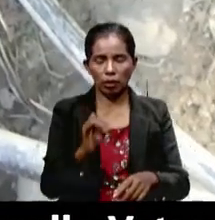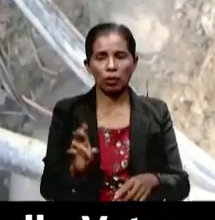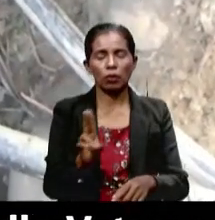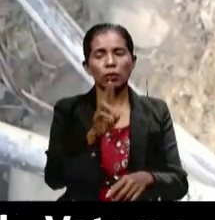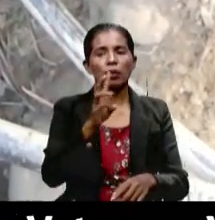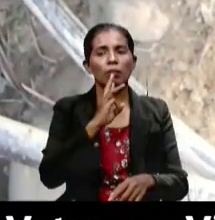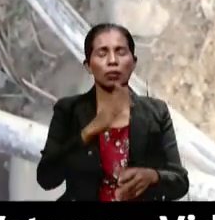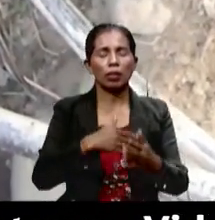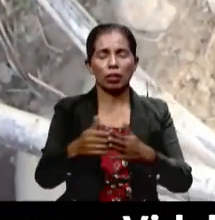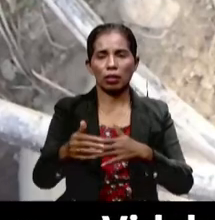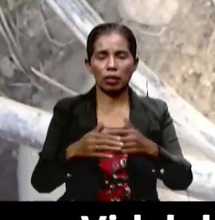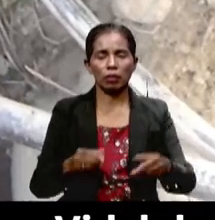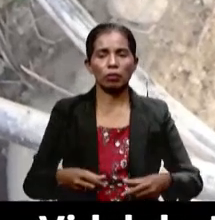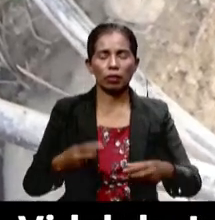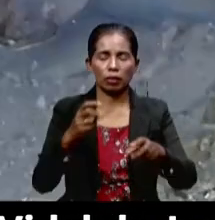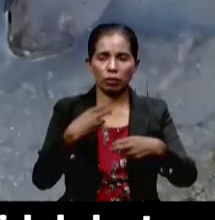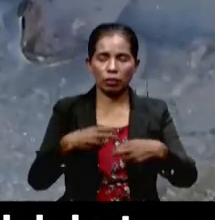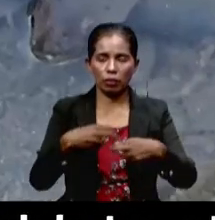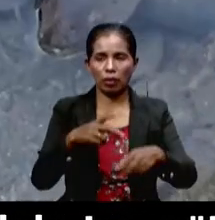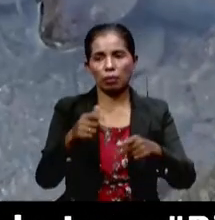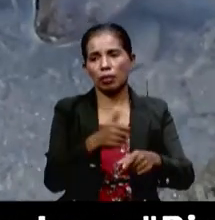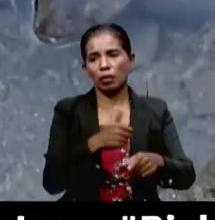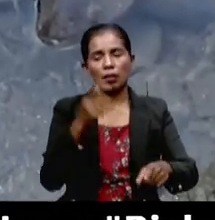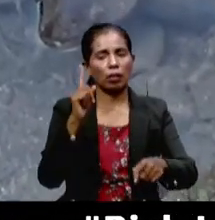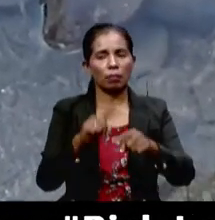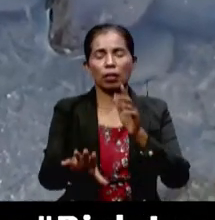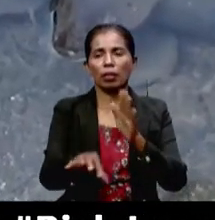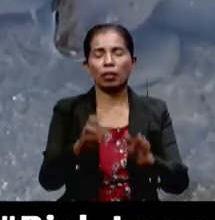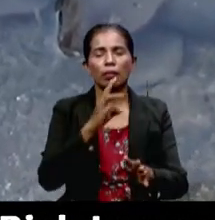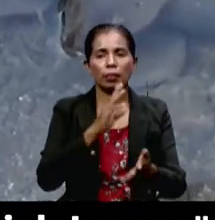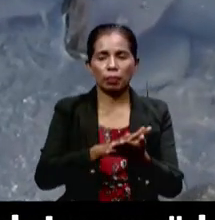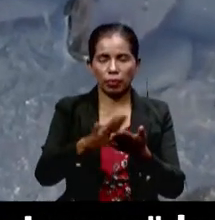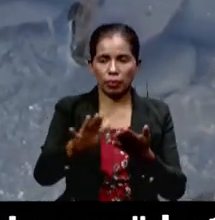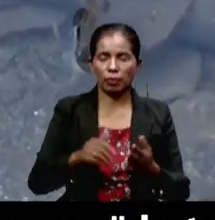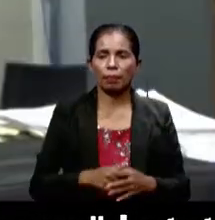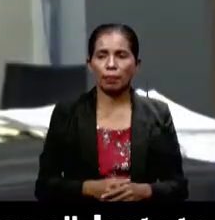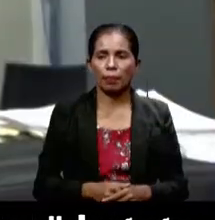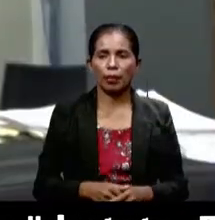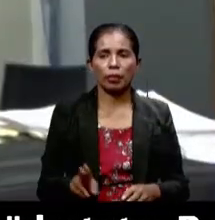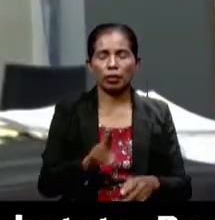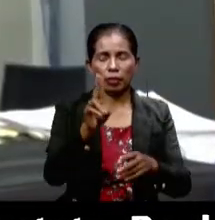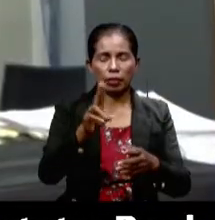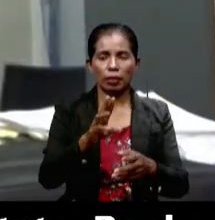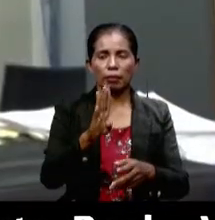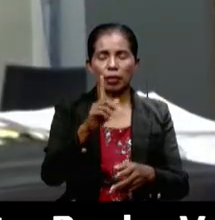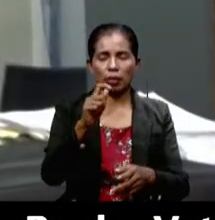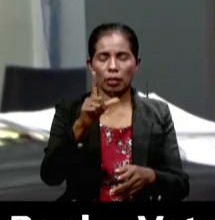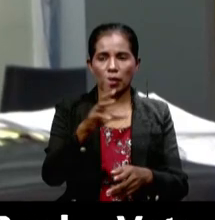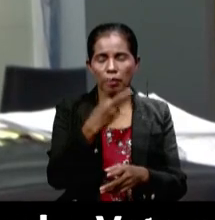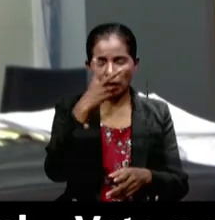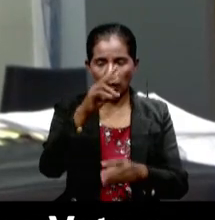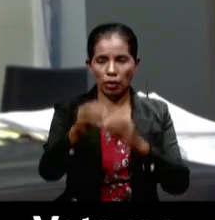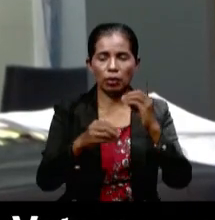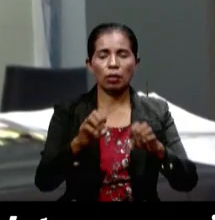bem estraga dele, onde foi impacto para Marcelo que labeleça também mos. Existe esse né, é tempo para a BTL se há o melhoramento,